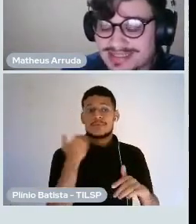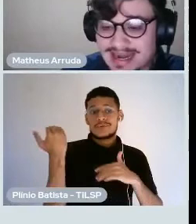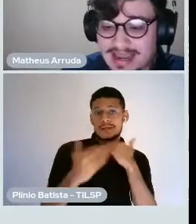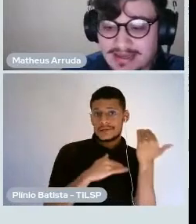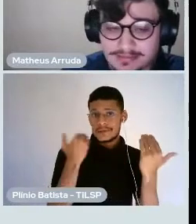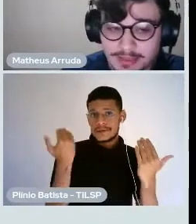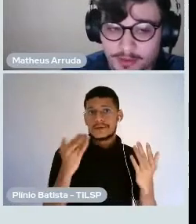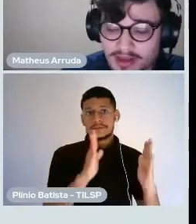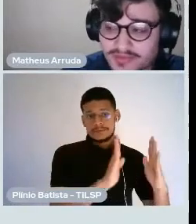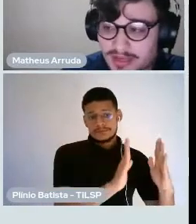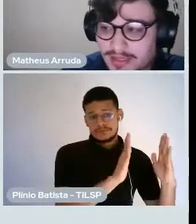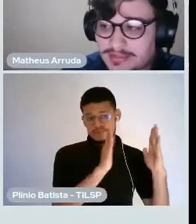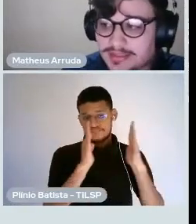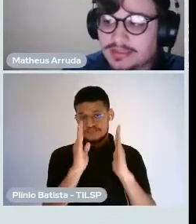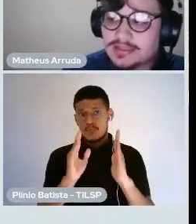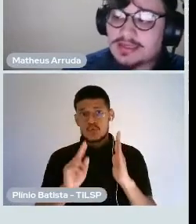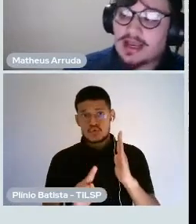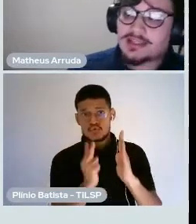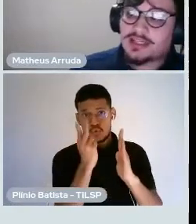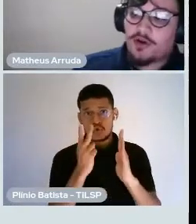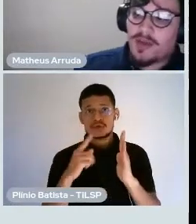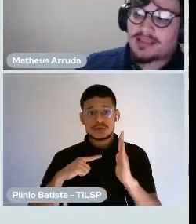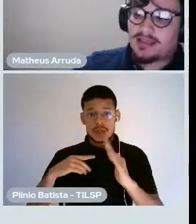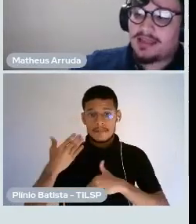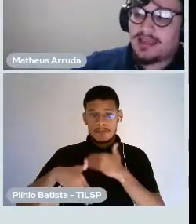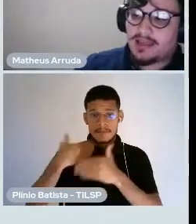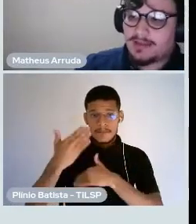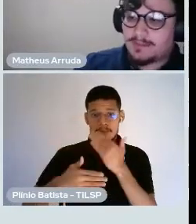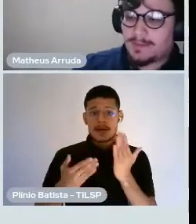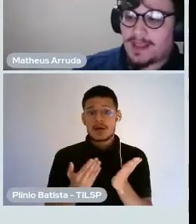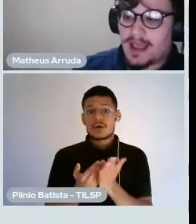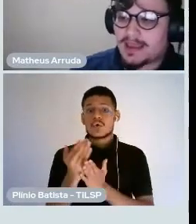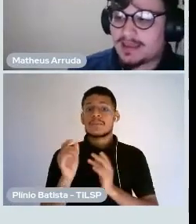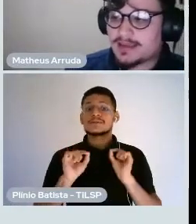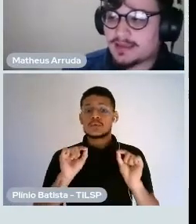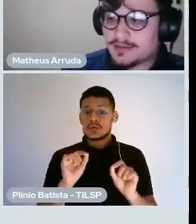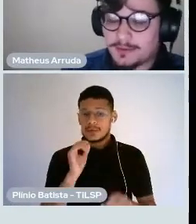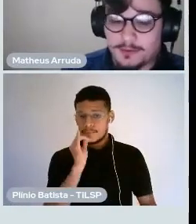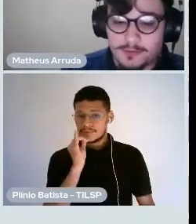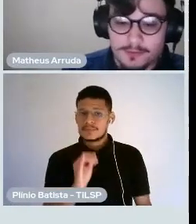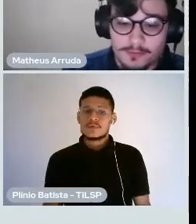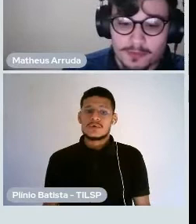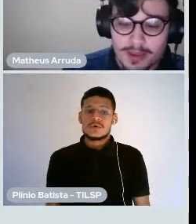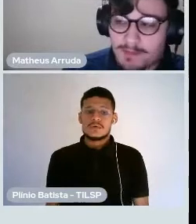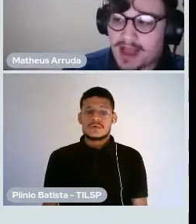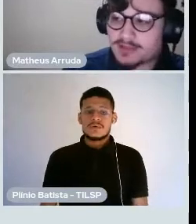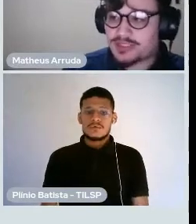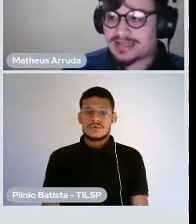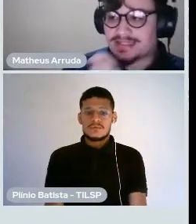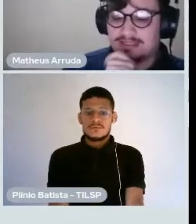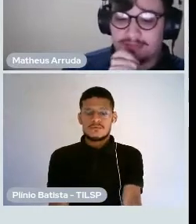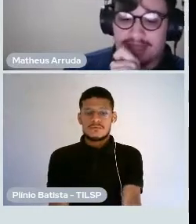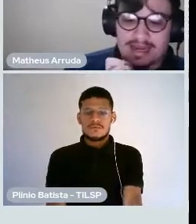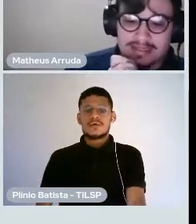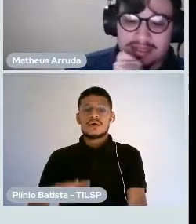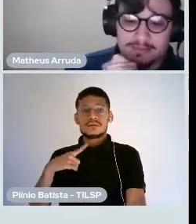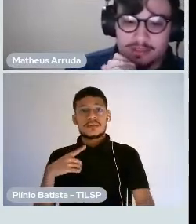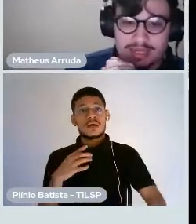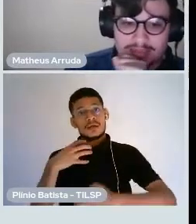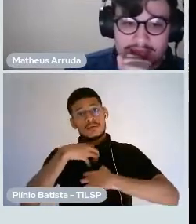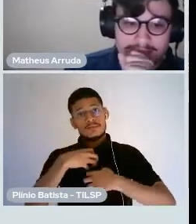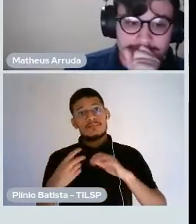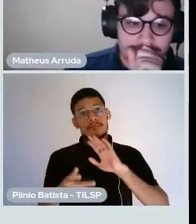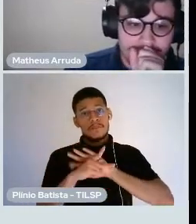2 a gente acelera demograficamente, né? A gente começa a ter aí impactos na taxa de